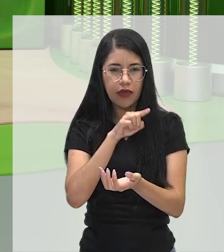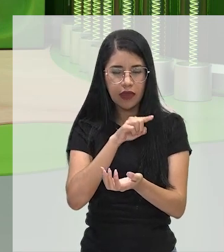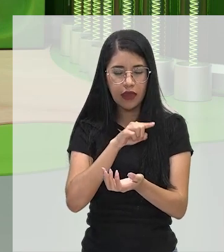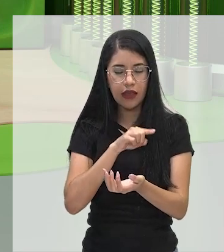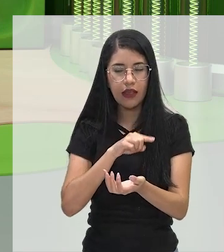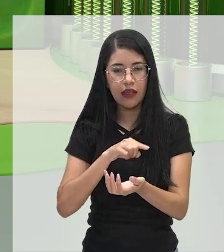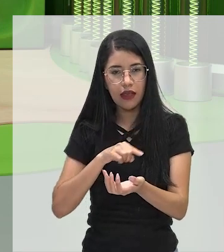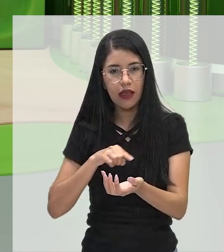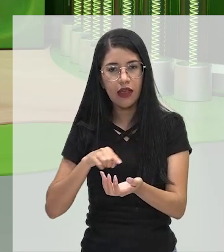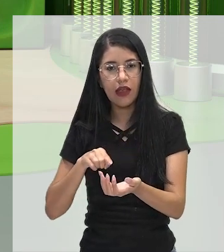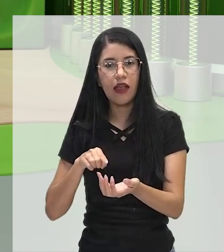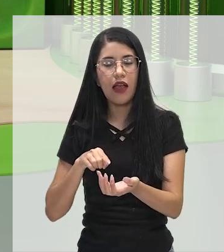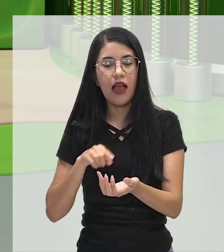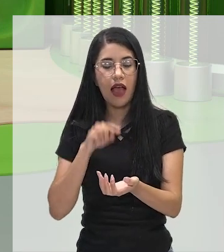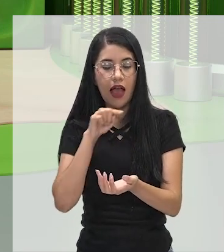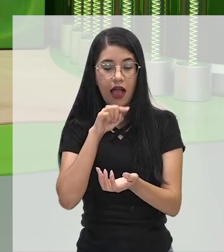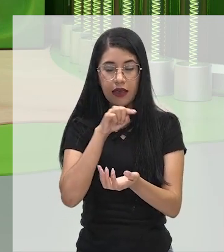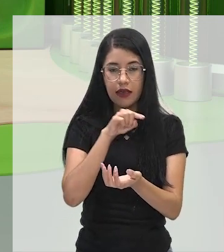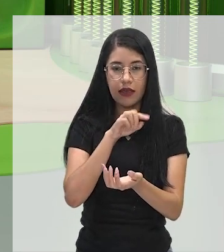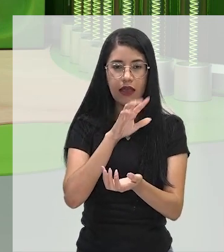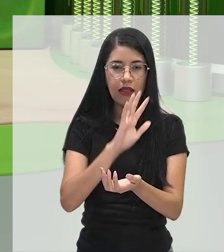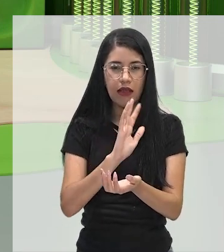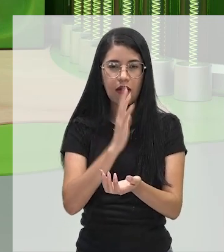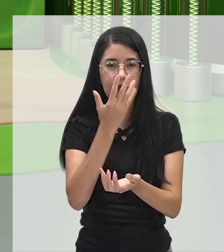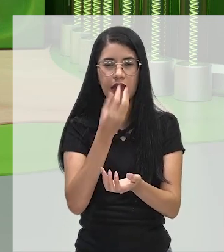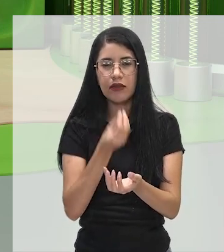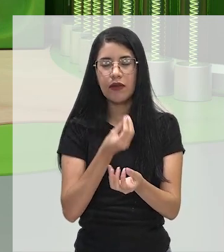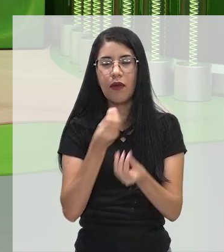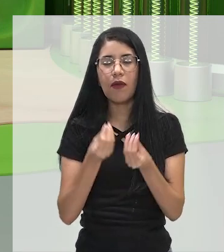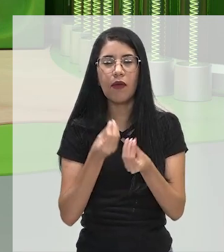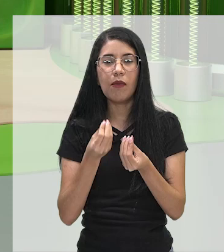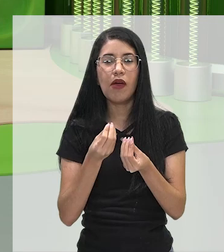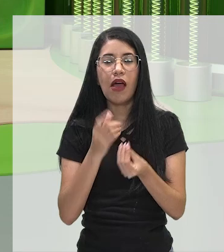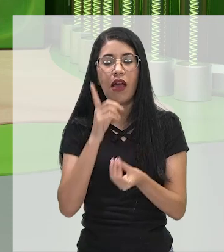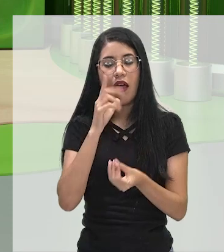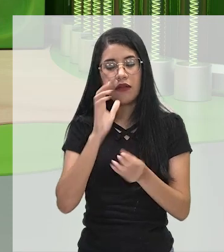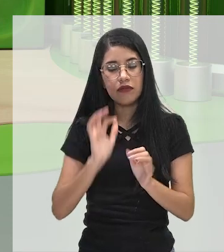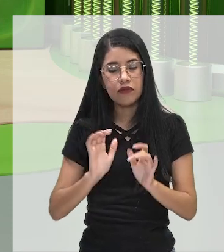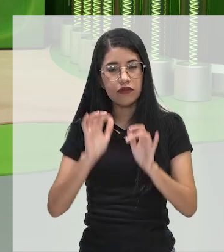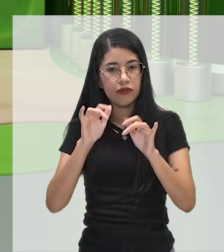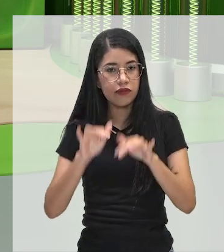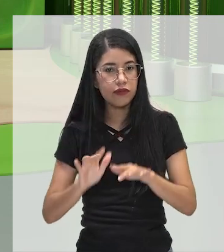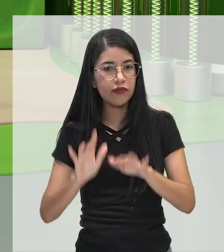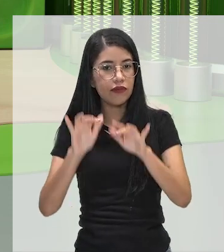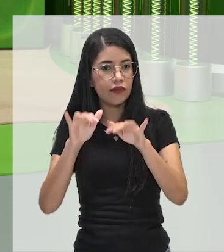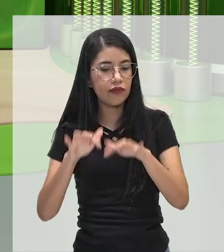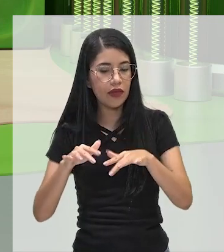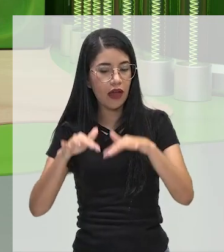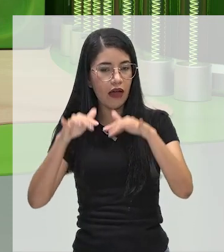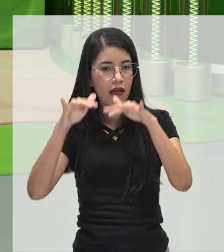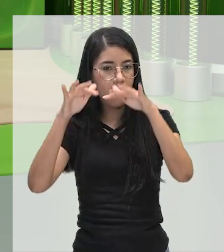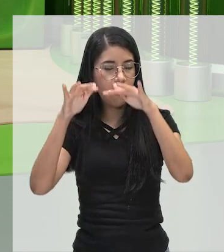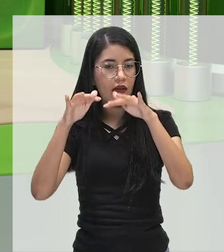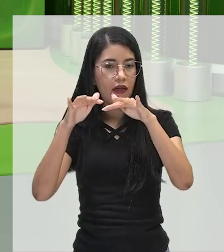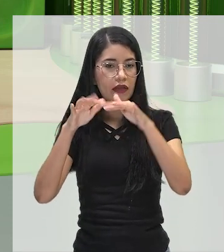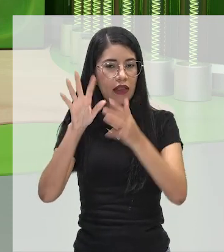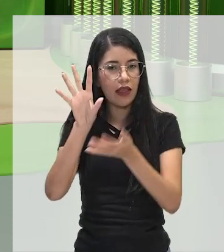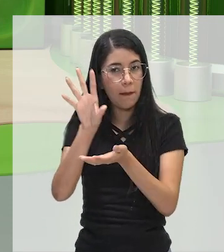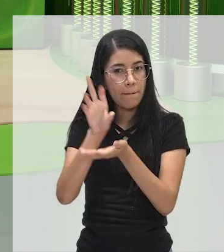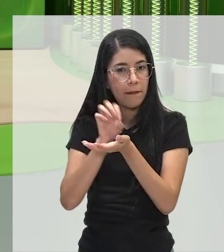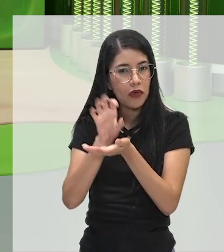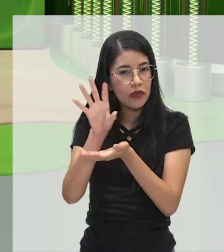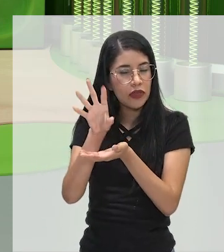passando, naquela parte do nosso planeta Terra, ó, ela está maré alta, porque essa gravidade é como se ela estivesse puxando essas águas